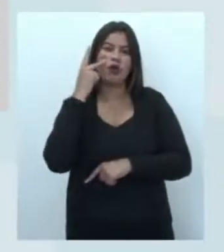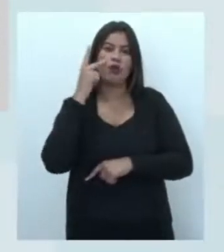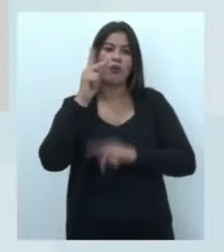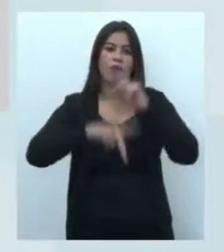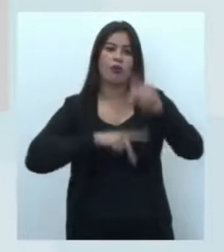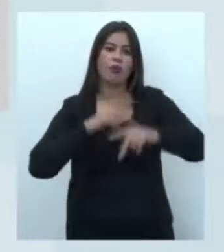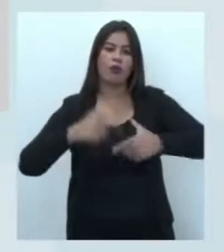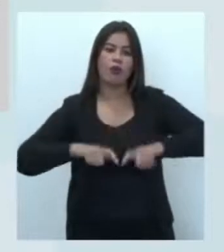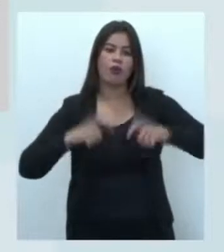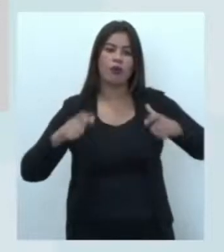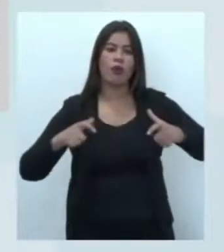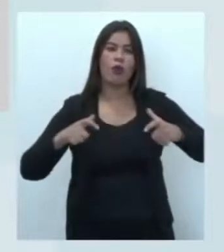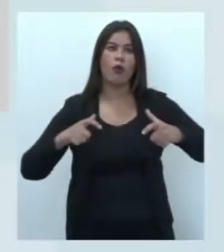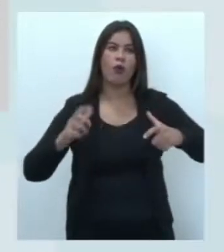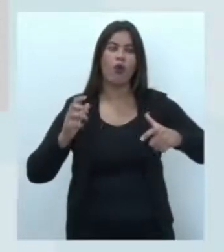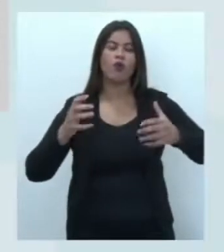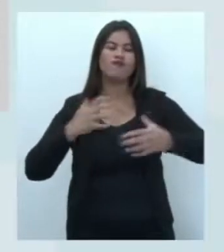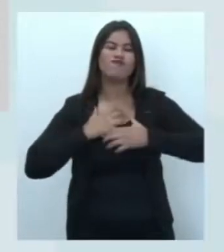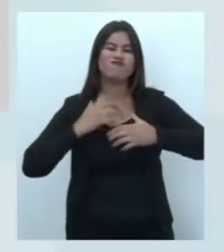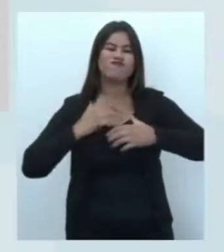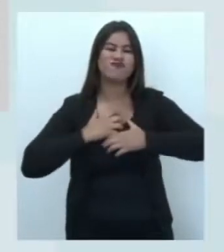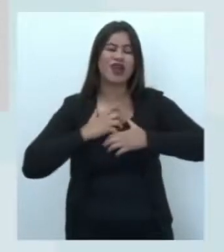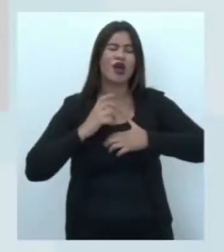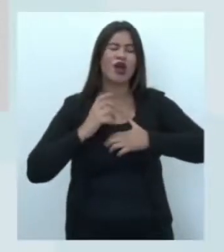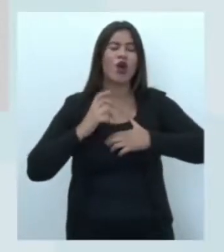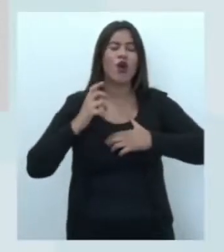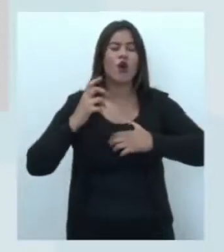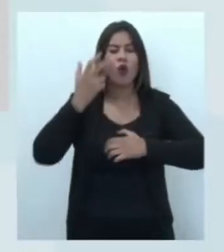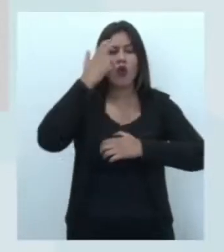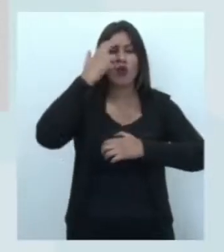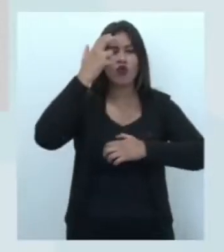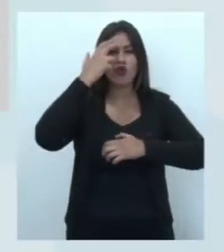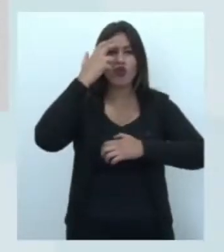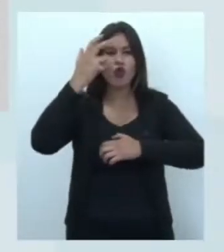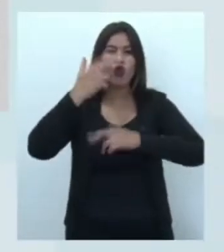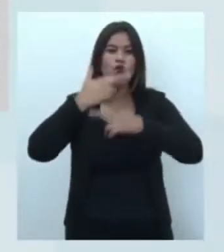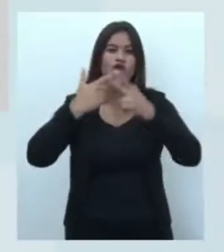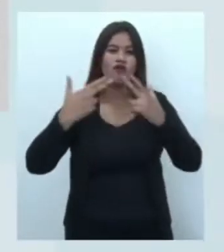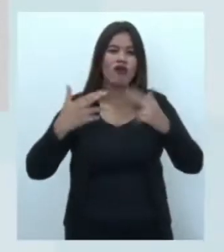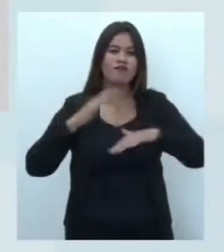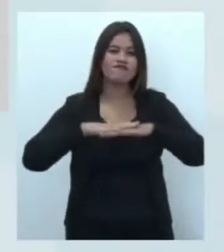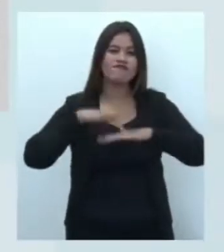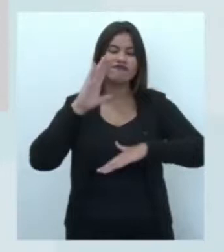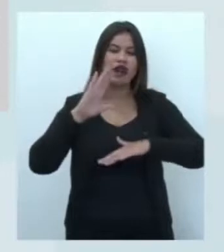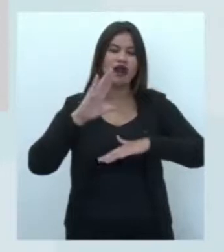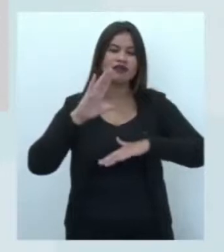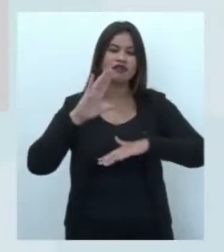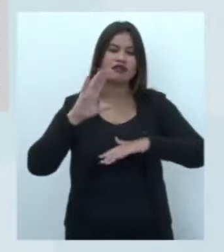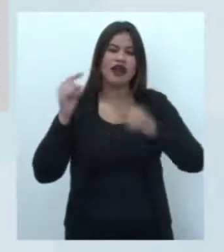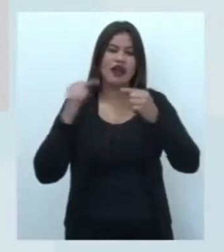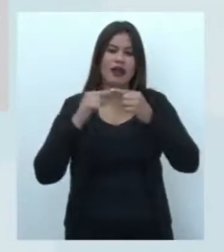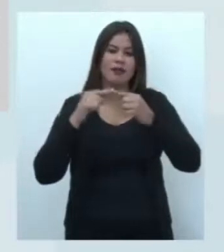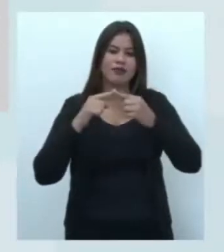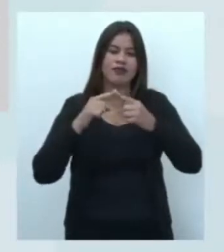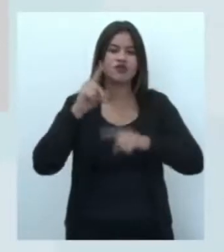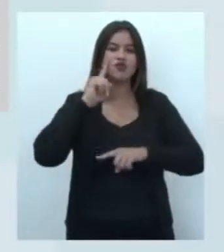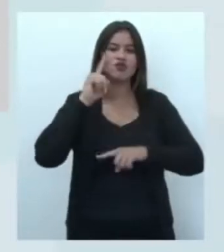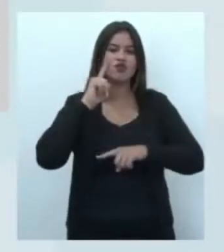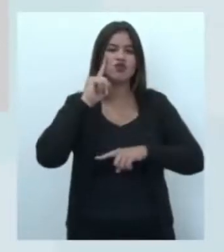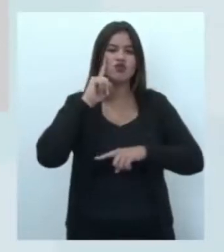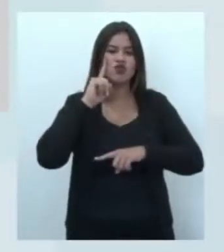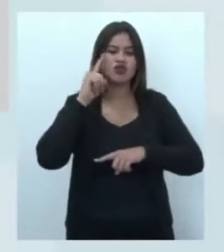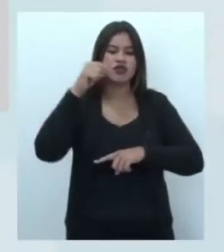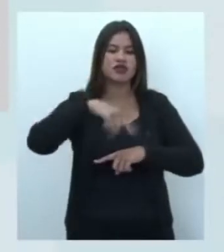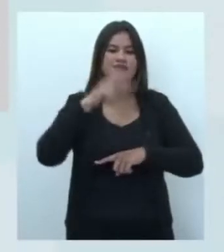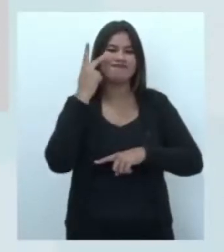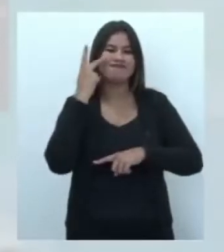diversidade e culturas, pois há influências de todos os cantos do Brasil e do mundo na rotina dos paulistas.